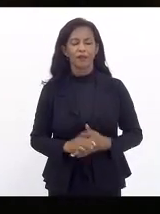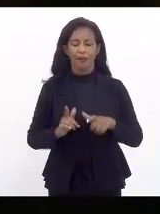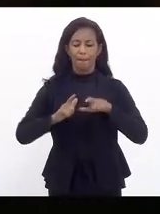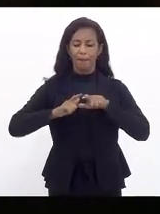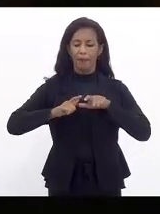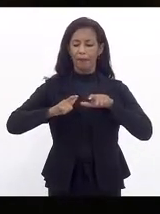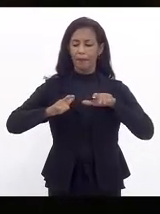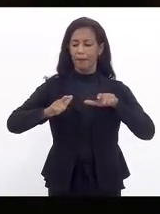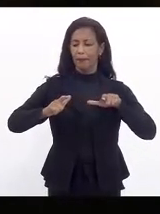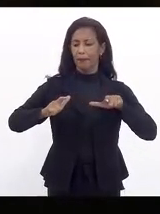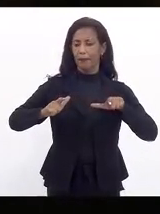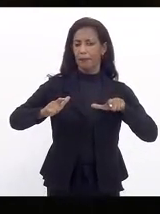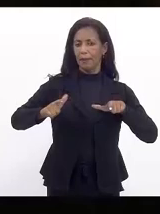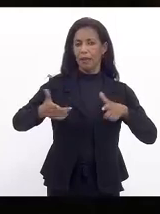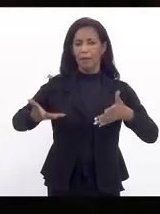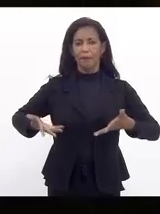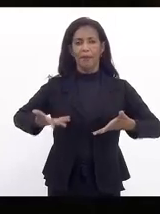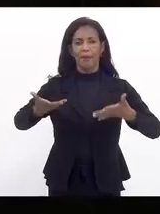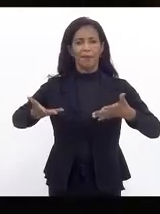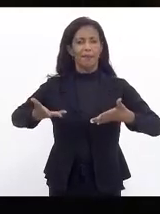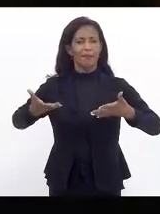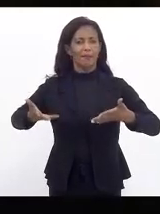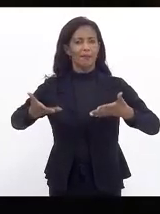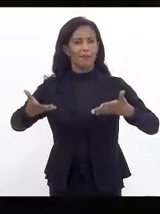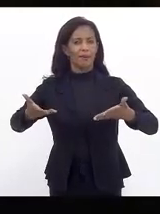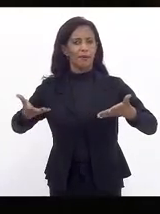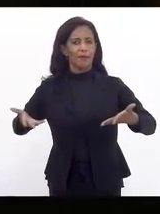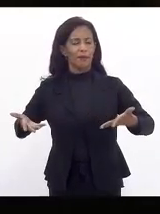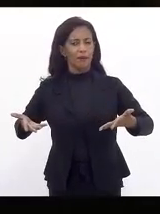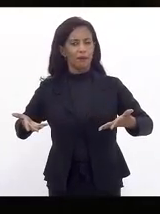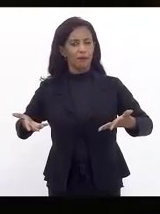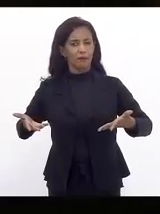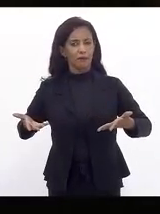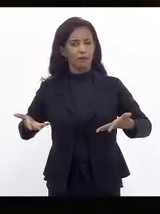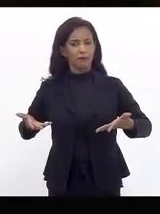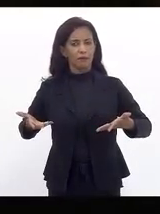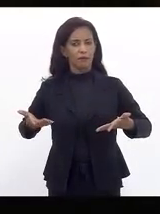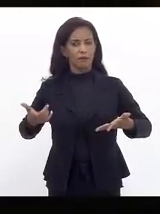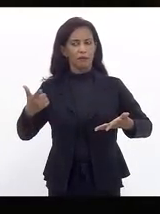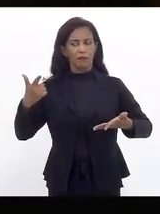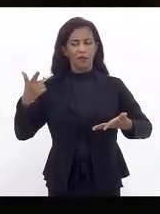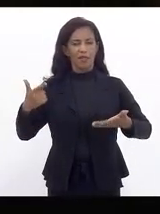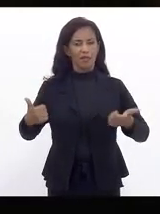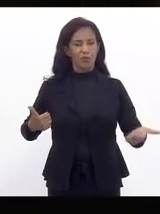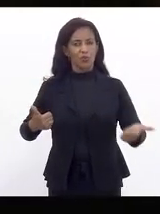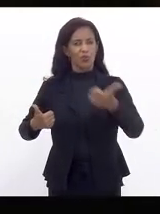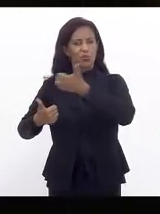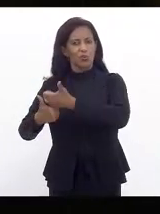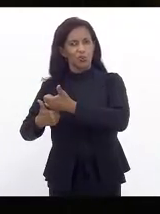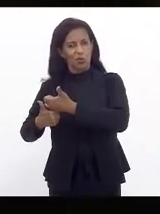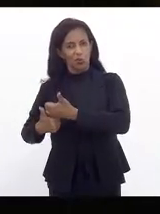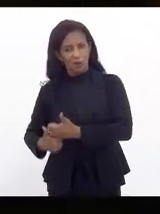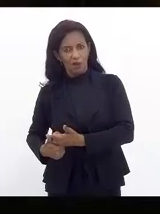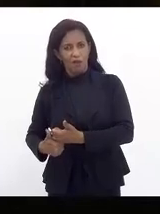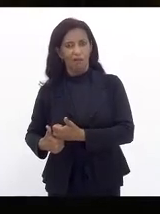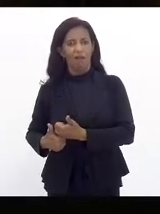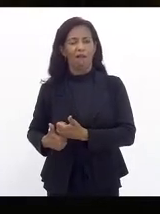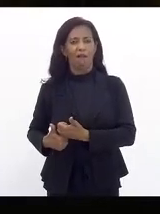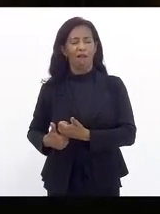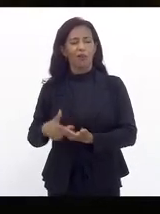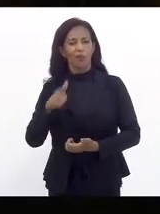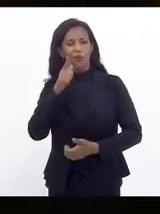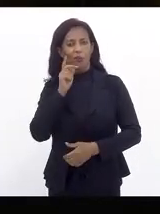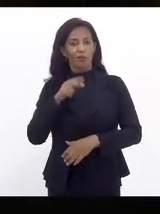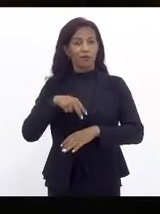crescer, se engrandecer às custas dos outros. Eu ontem fiz uso da